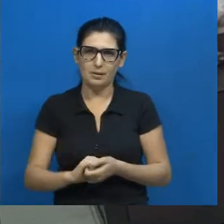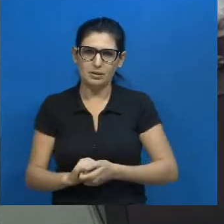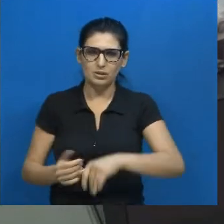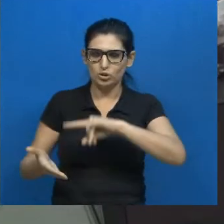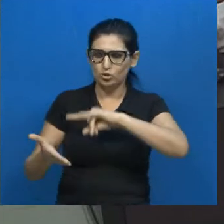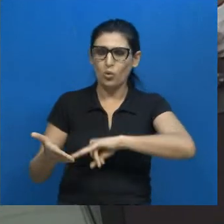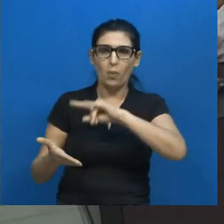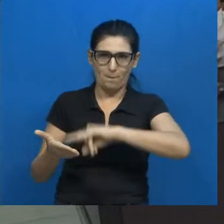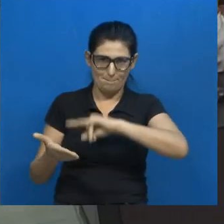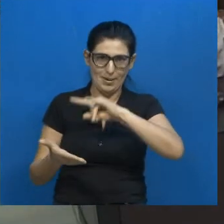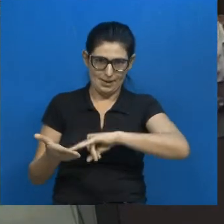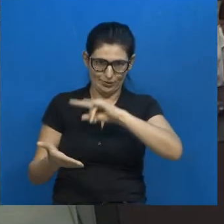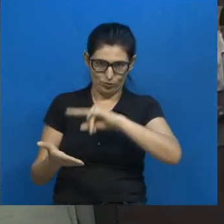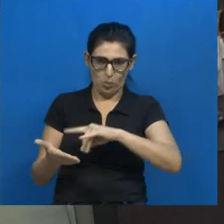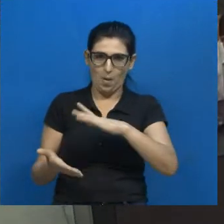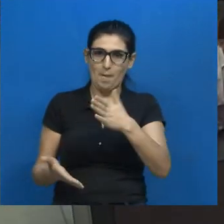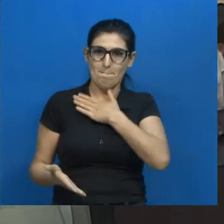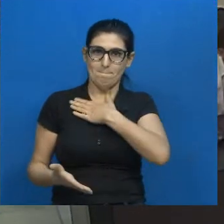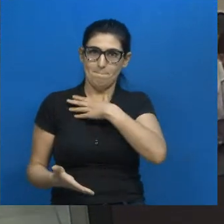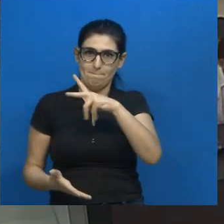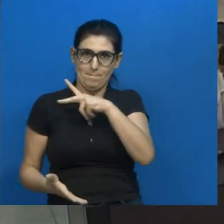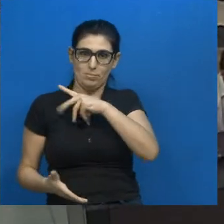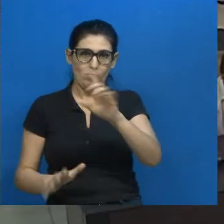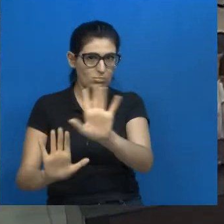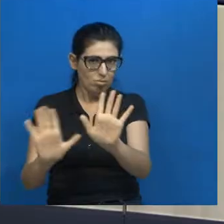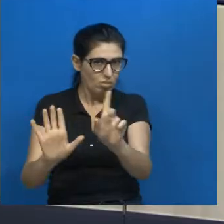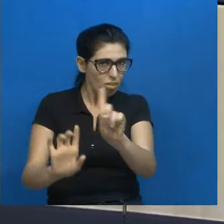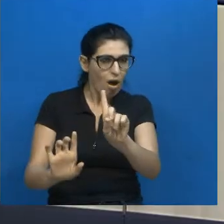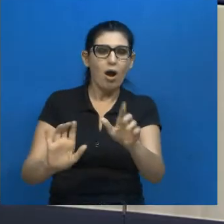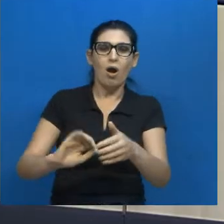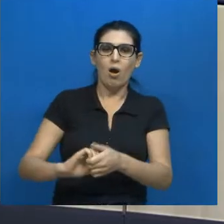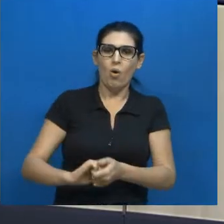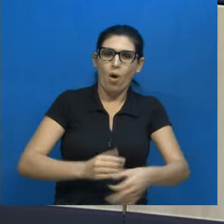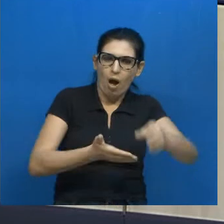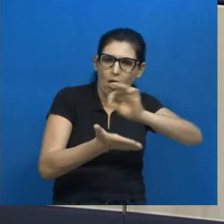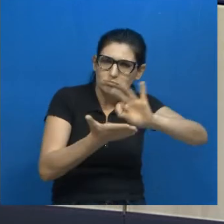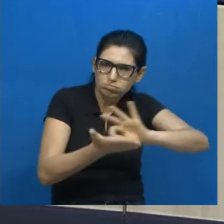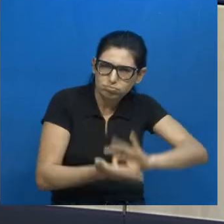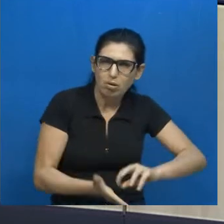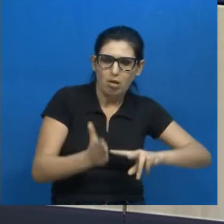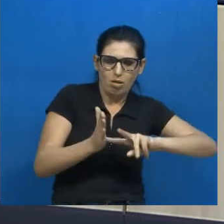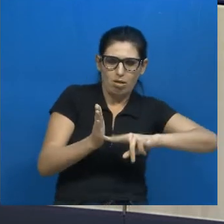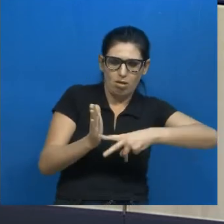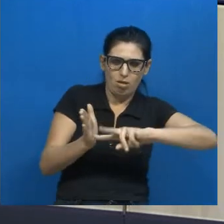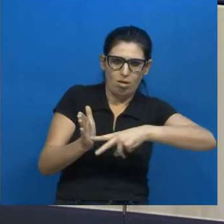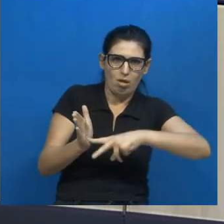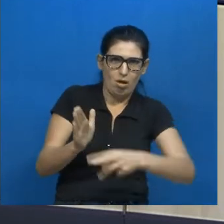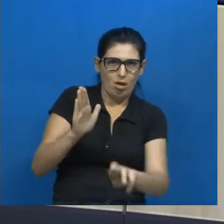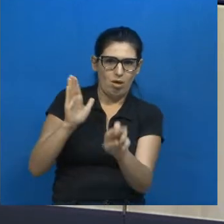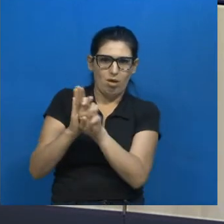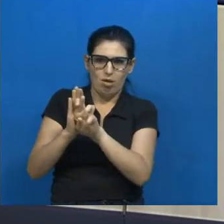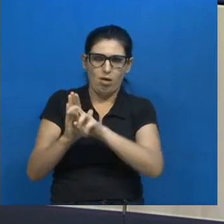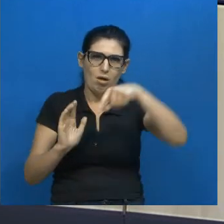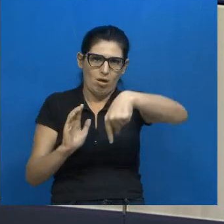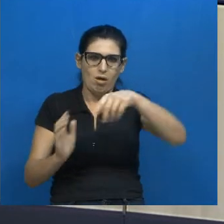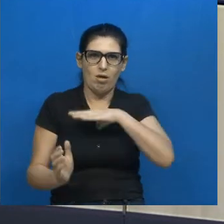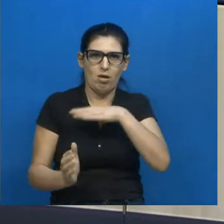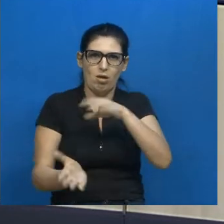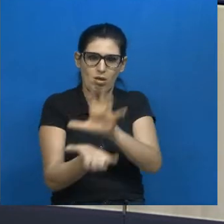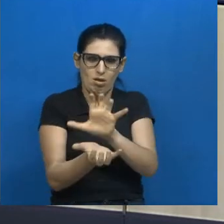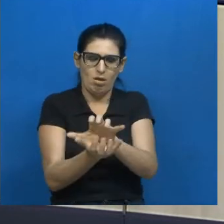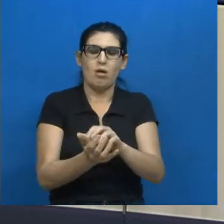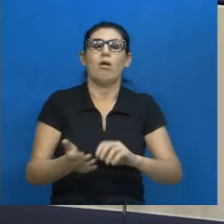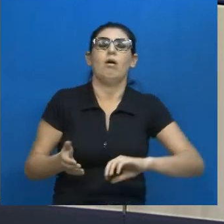documento não é um documento meu, é um documento assinado pela maioria dos sindicatos que tem representação em Jacareí, assinado